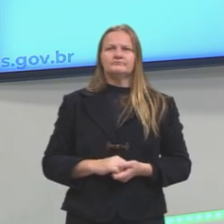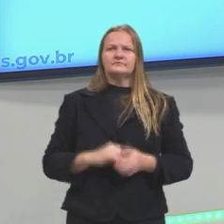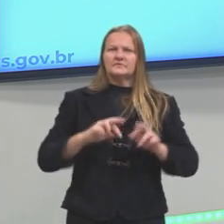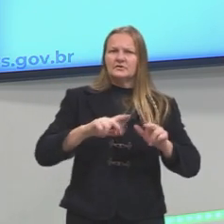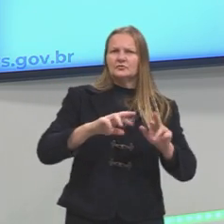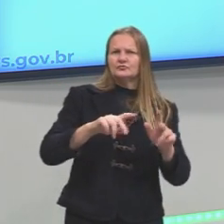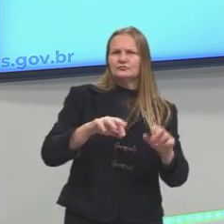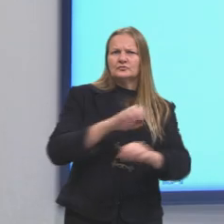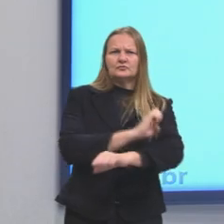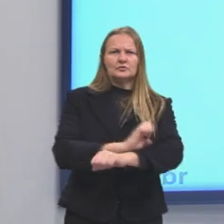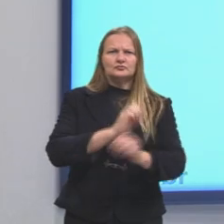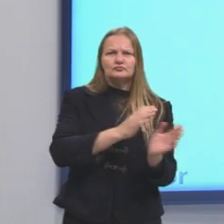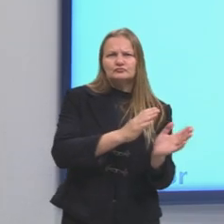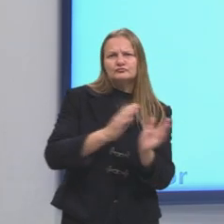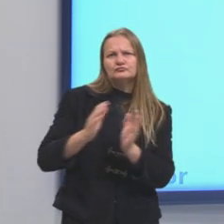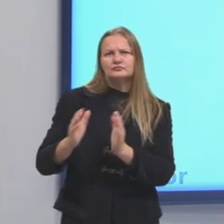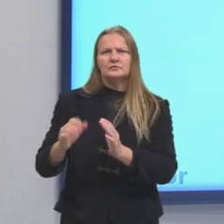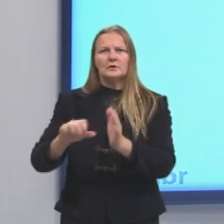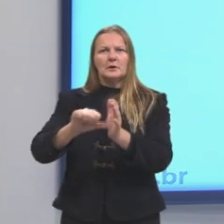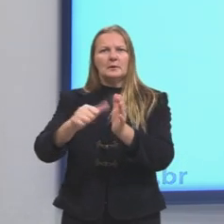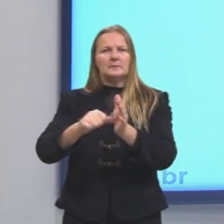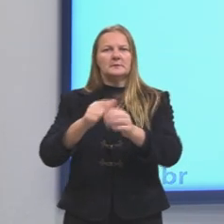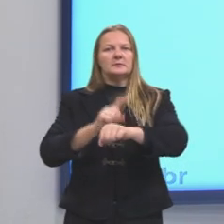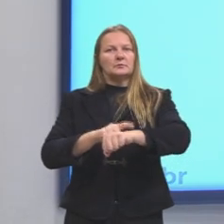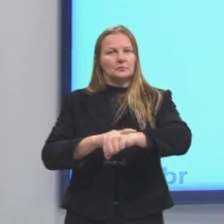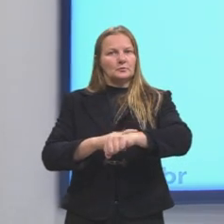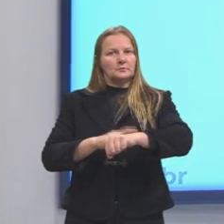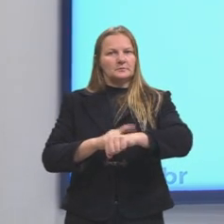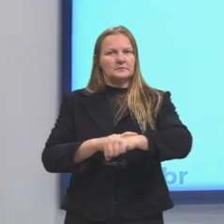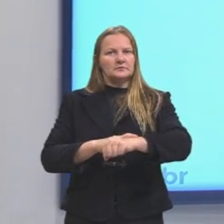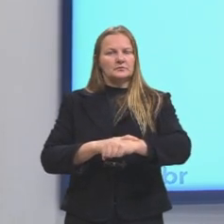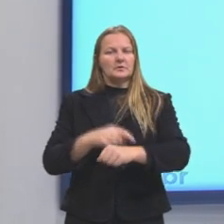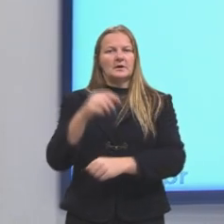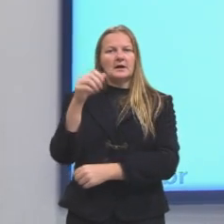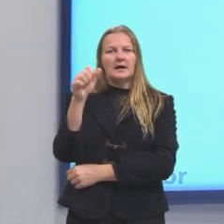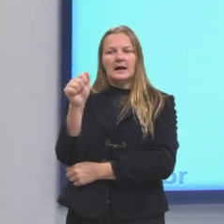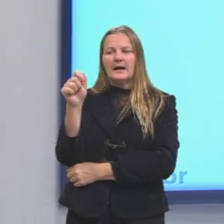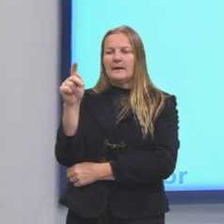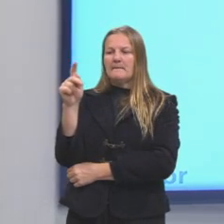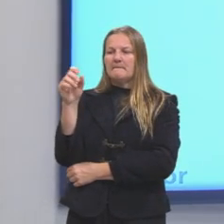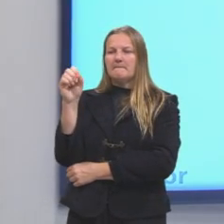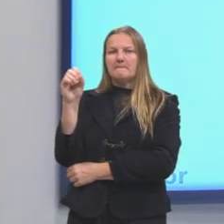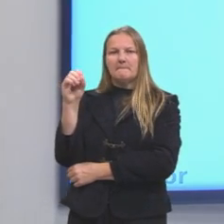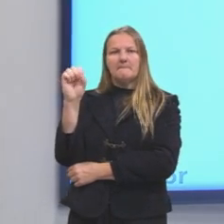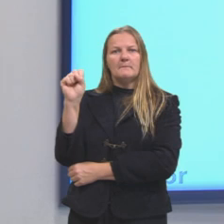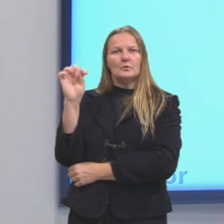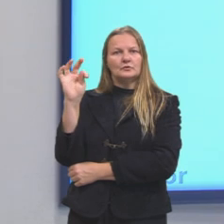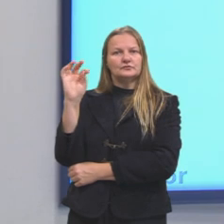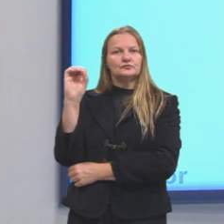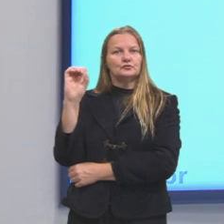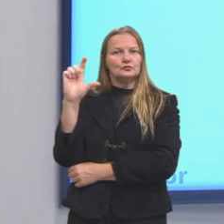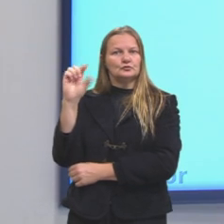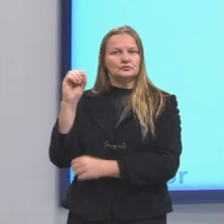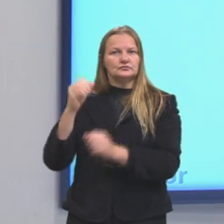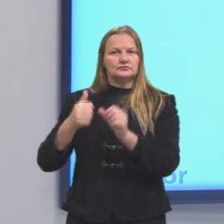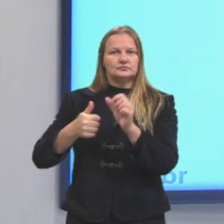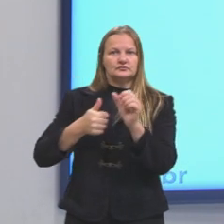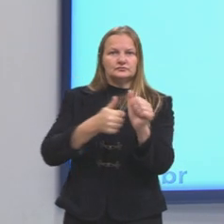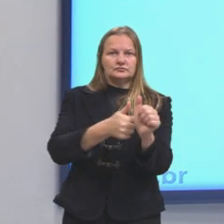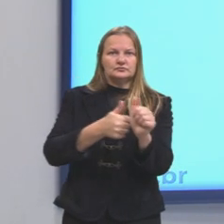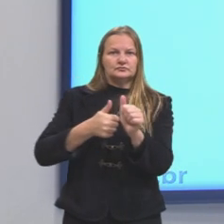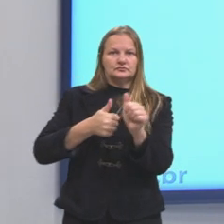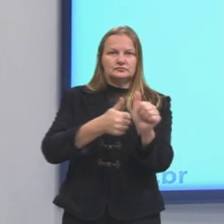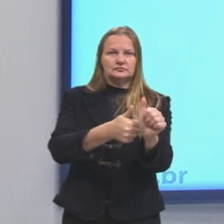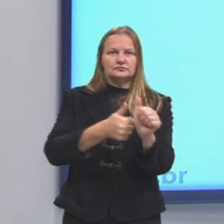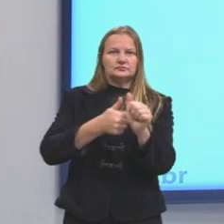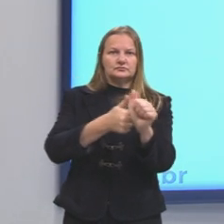por vários estágios por exemplo primeiro momento que os apostólicos os apóstolos principalmente Paulo né Paulo e